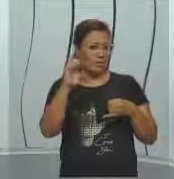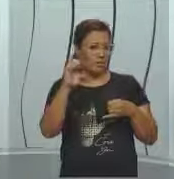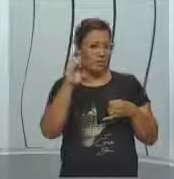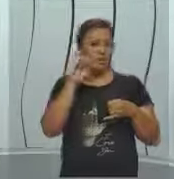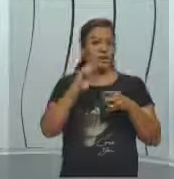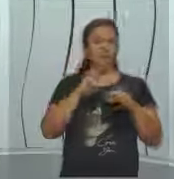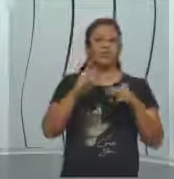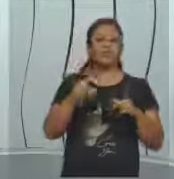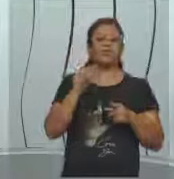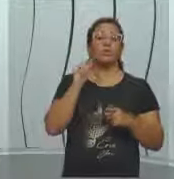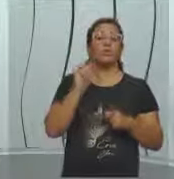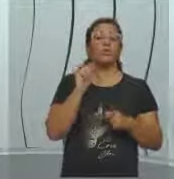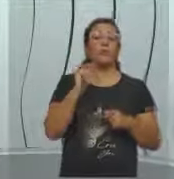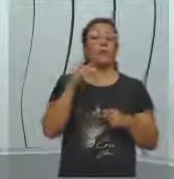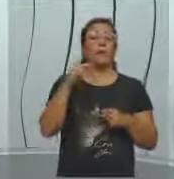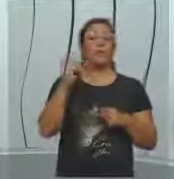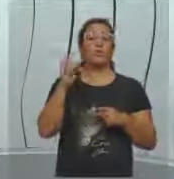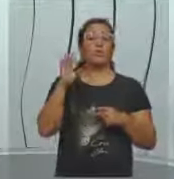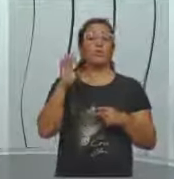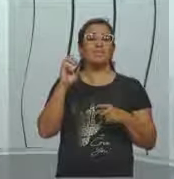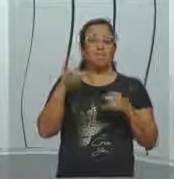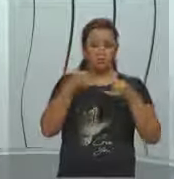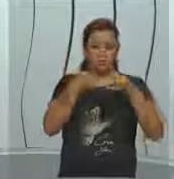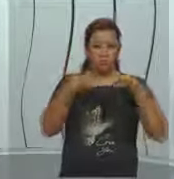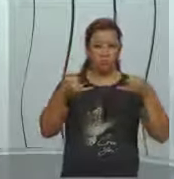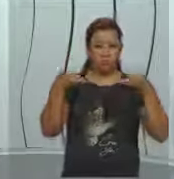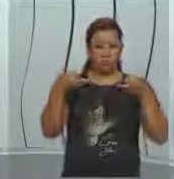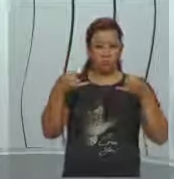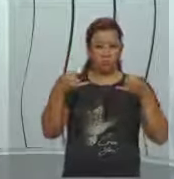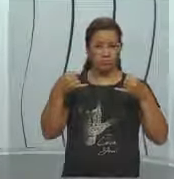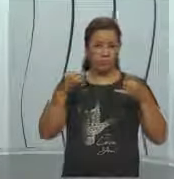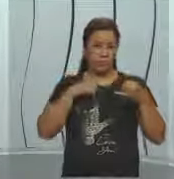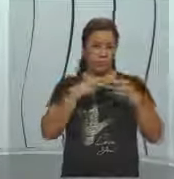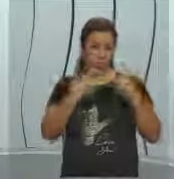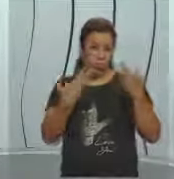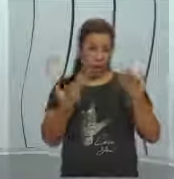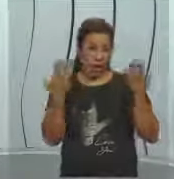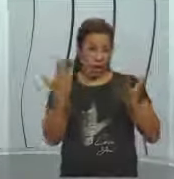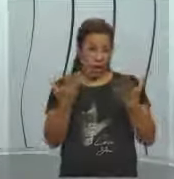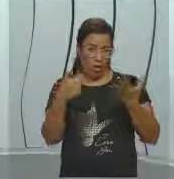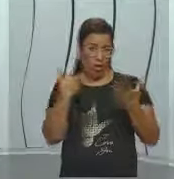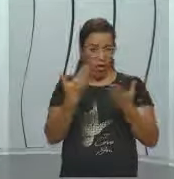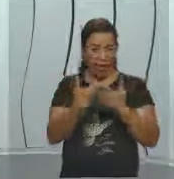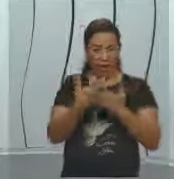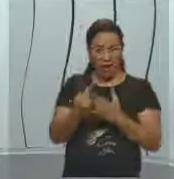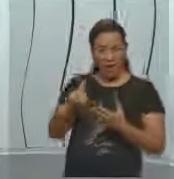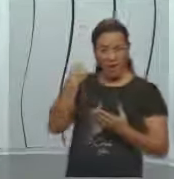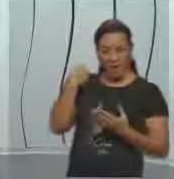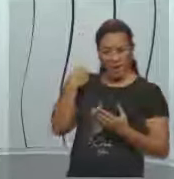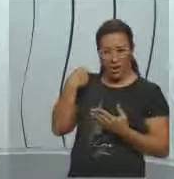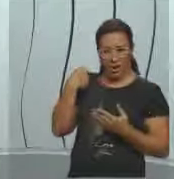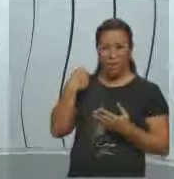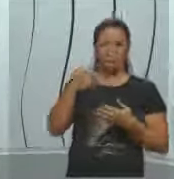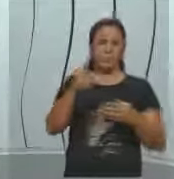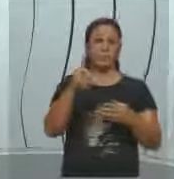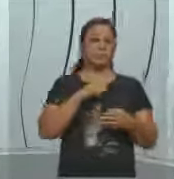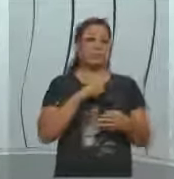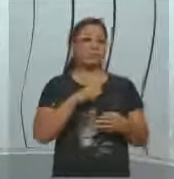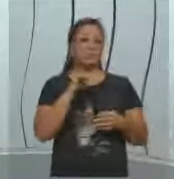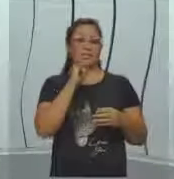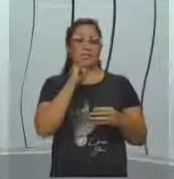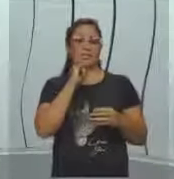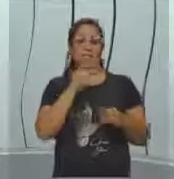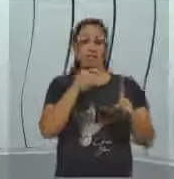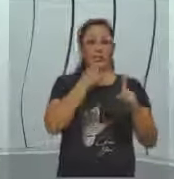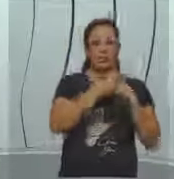diferença de potencial entre os dois pontos do condutor. O assunto que a gente falou na última aula, né? Se eu tenho uma diferença de